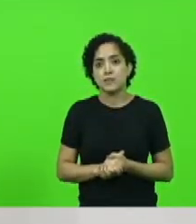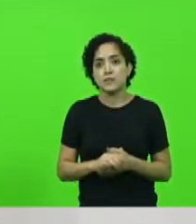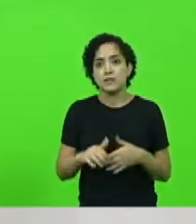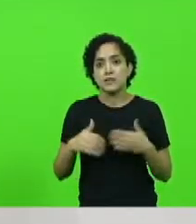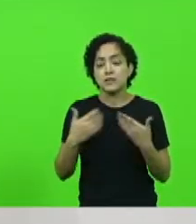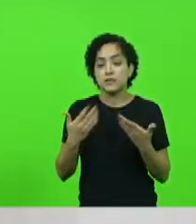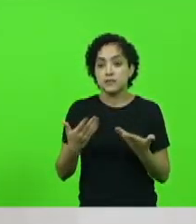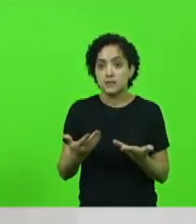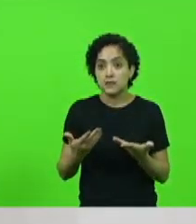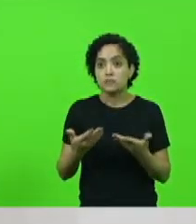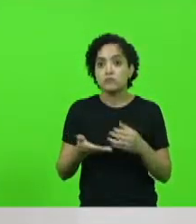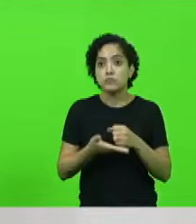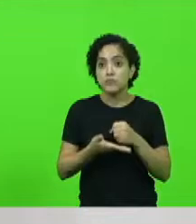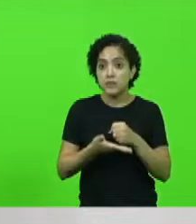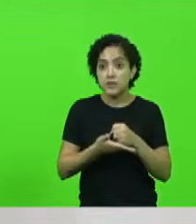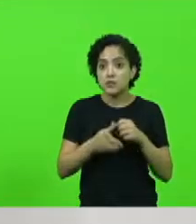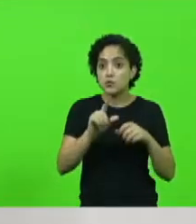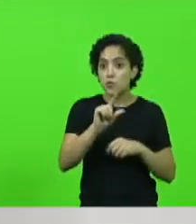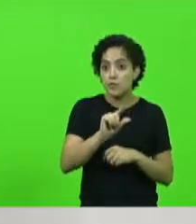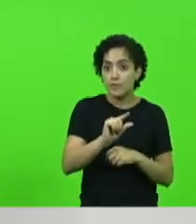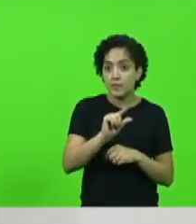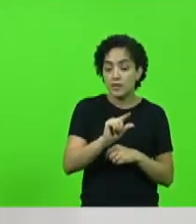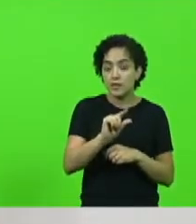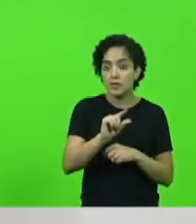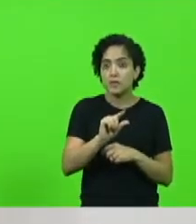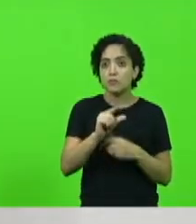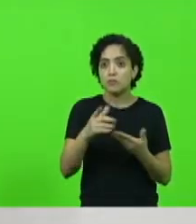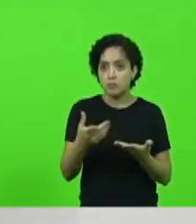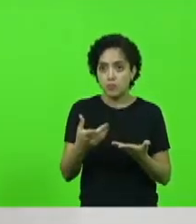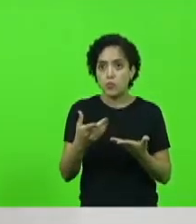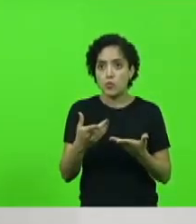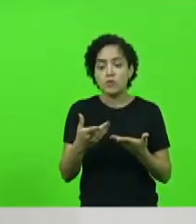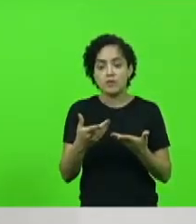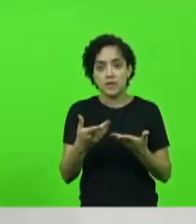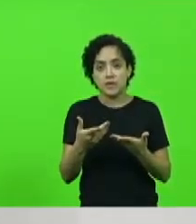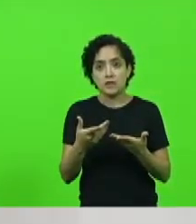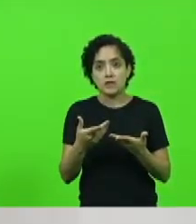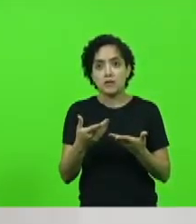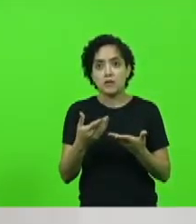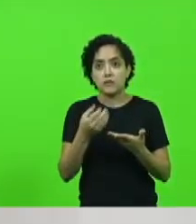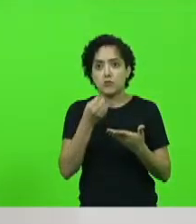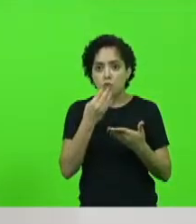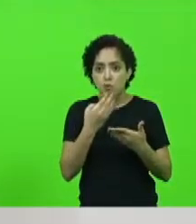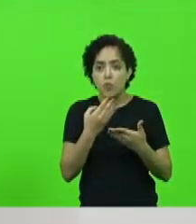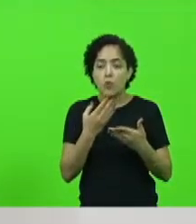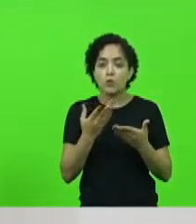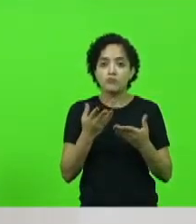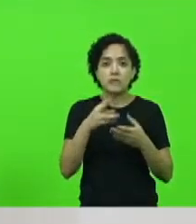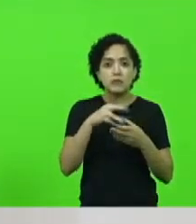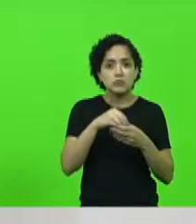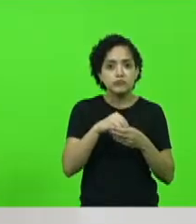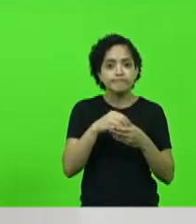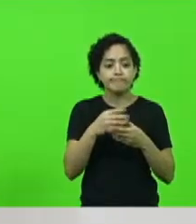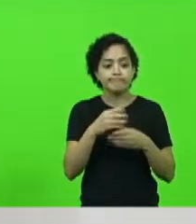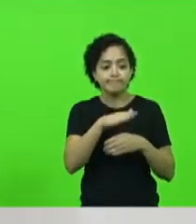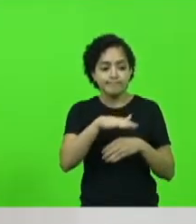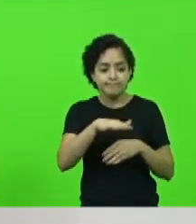o piso, o mínimo, ficou razoável, ficou dentro do que a educação merece. Só